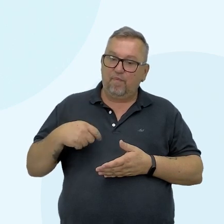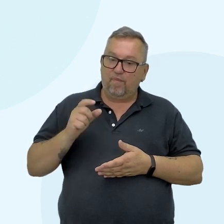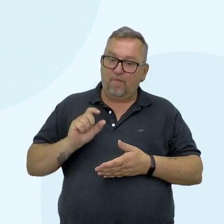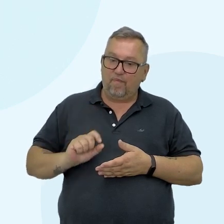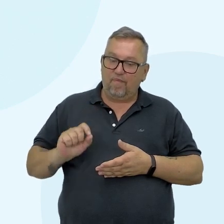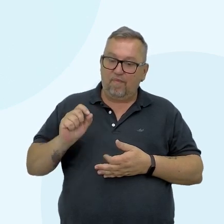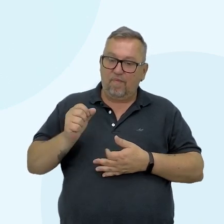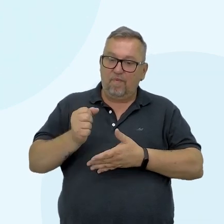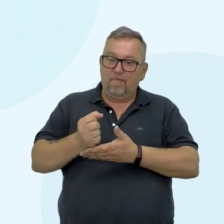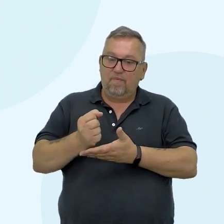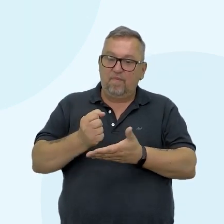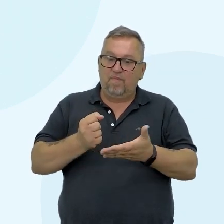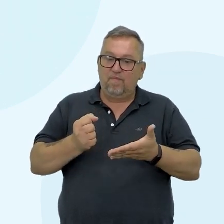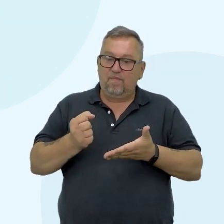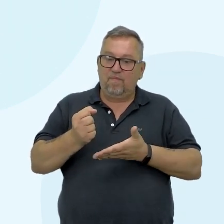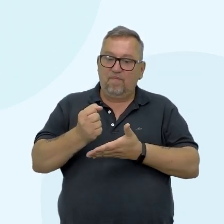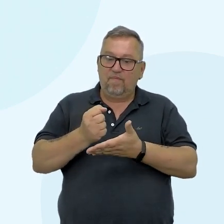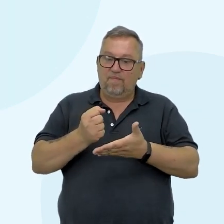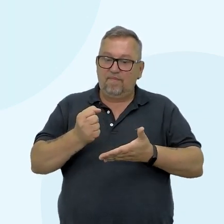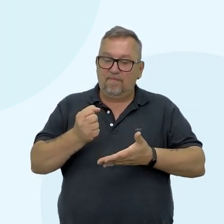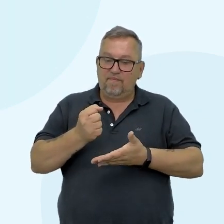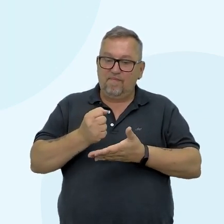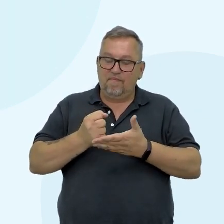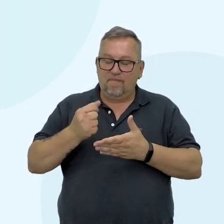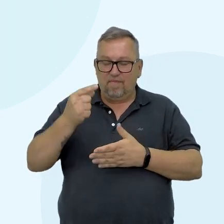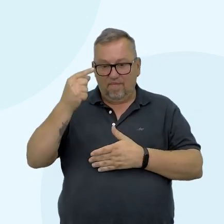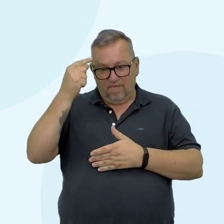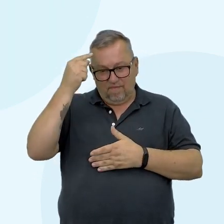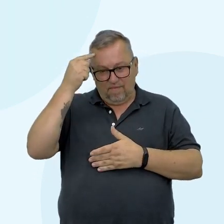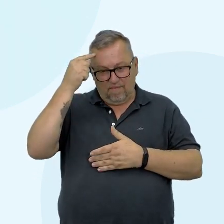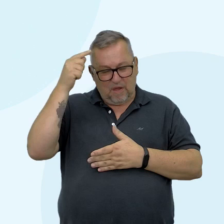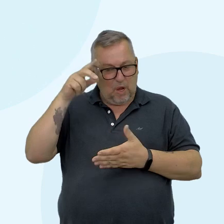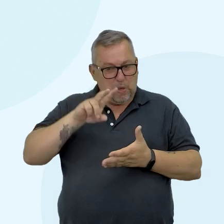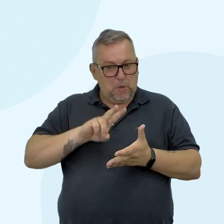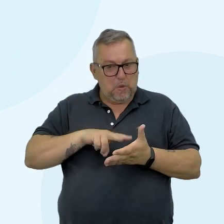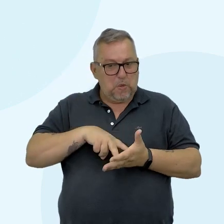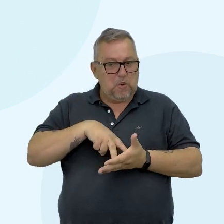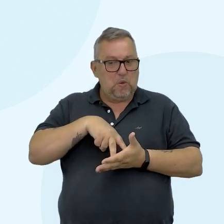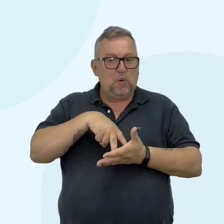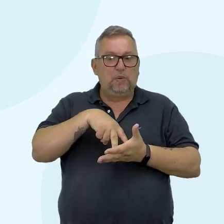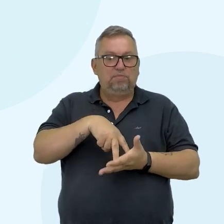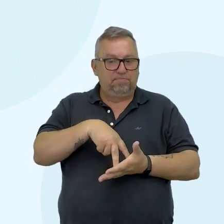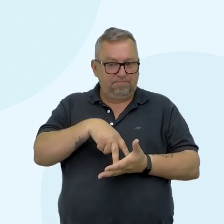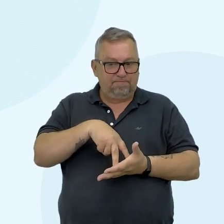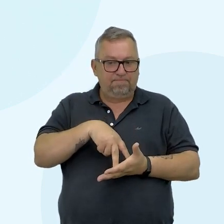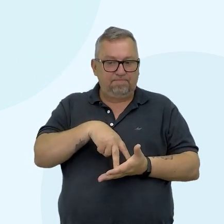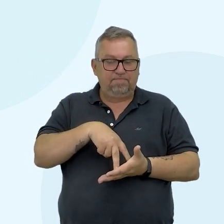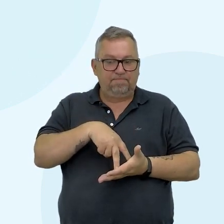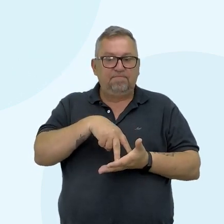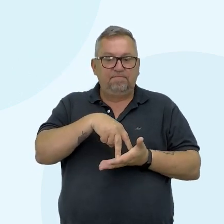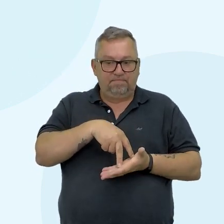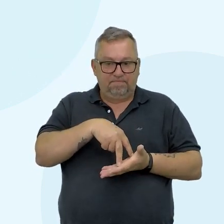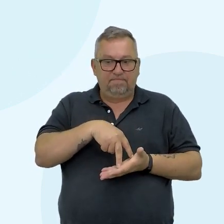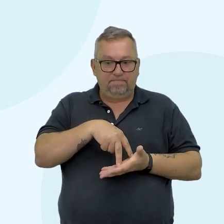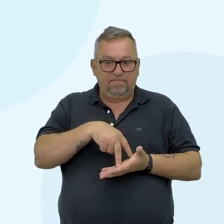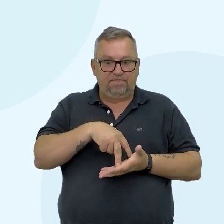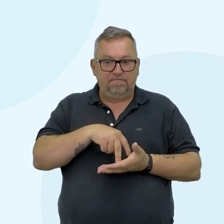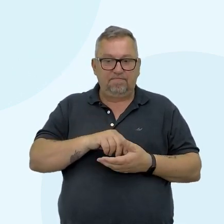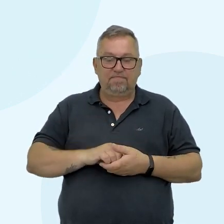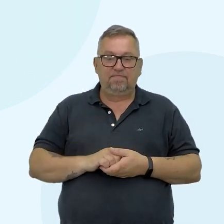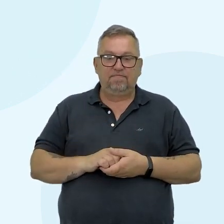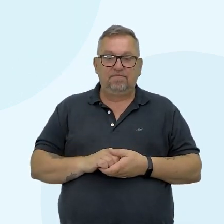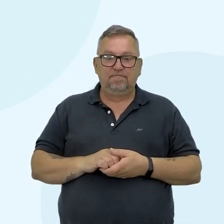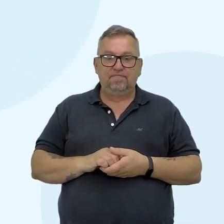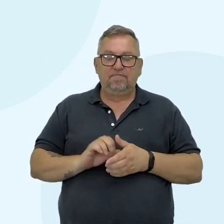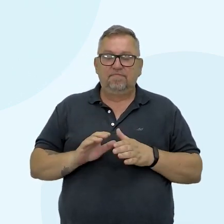se basear numa ideia muito firme, numa ideia bastante estável, né? Então,